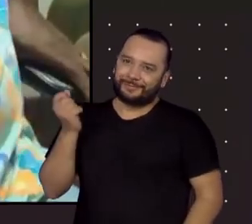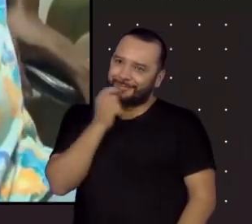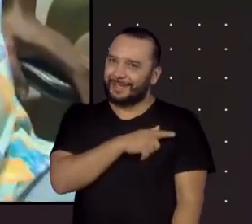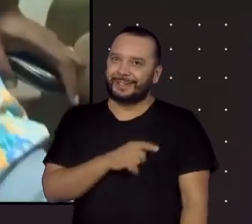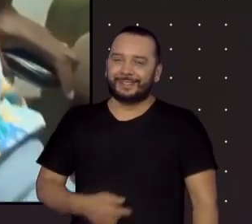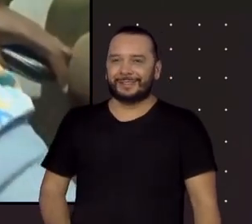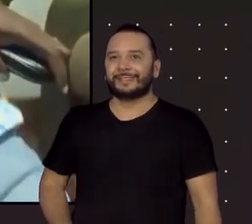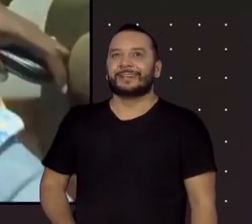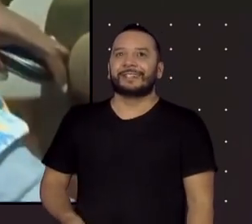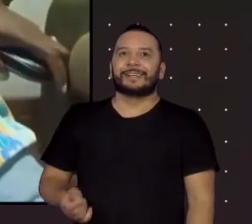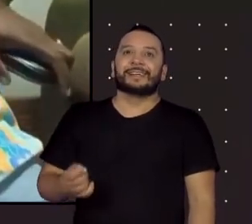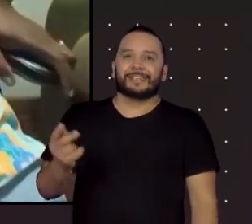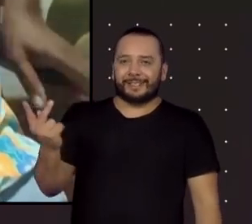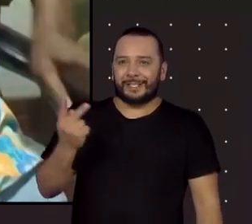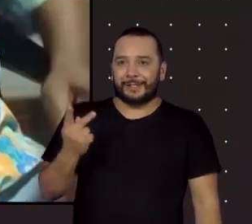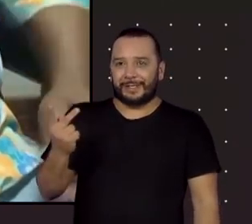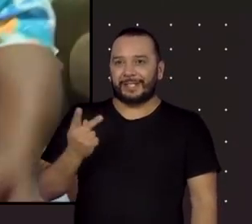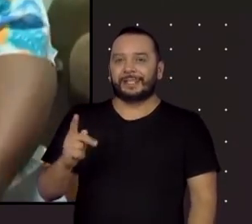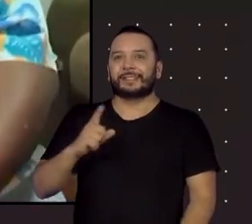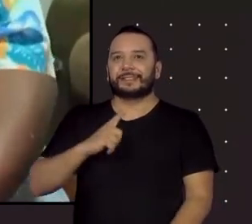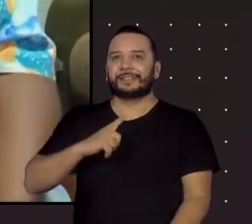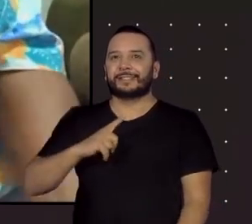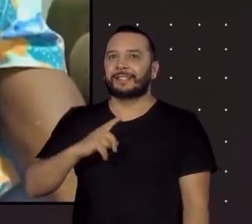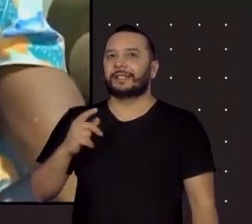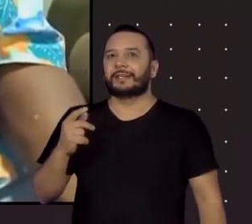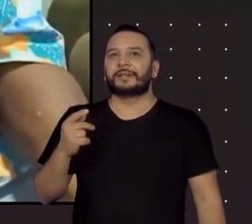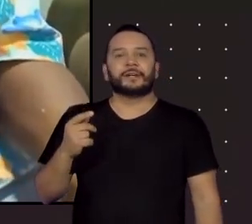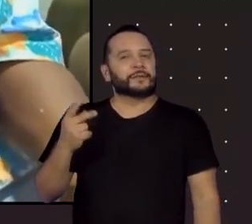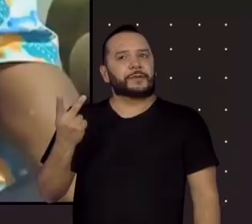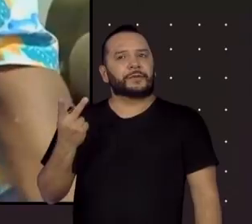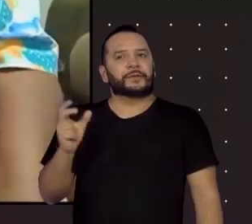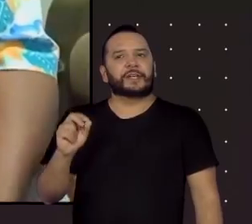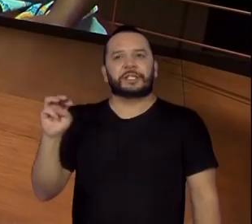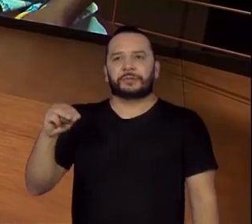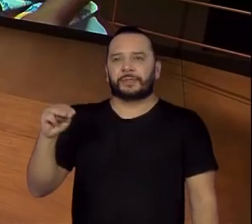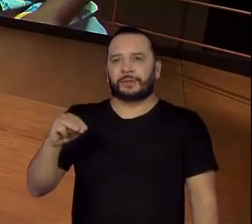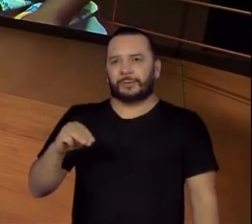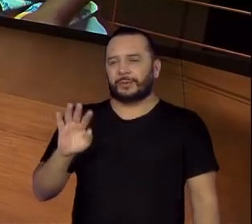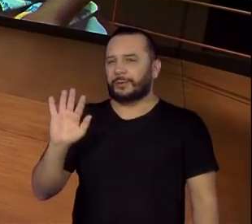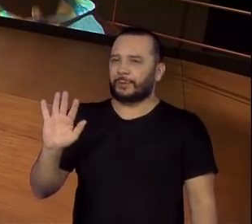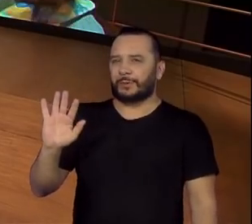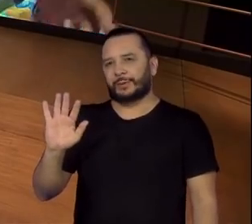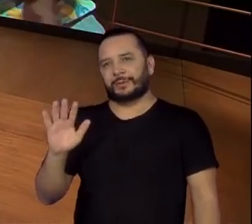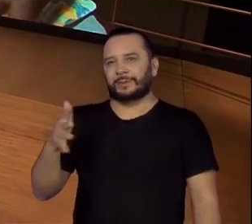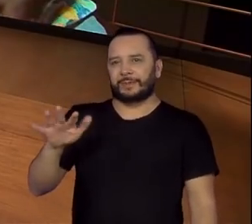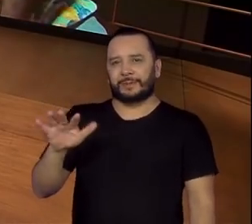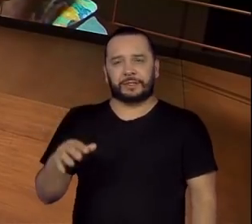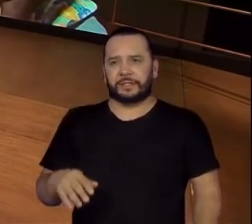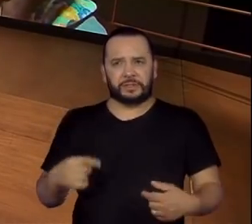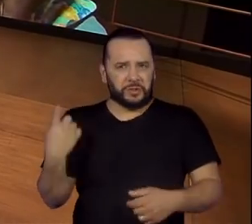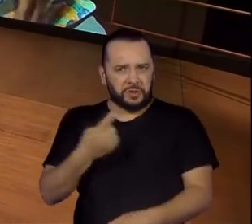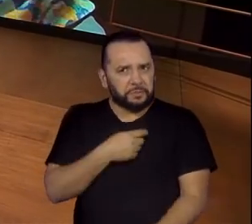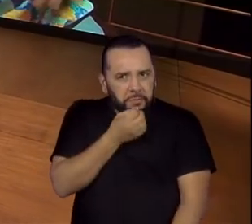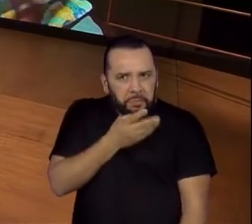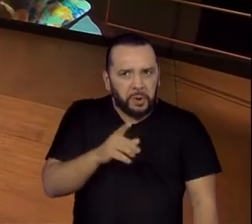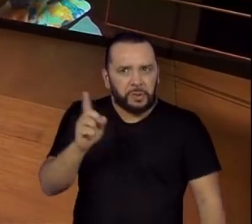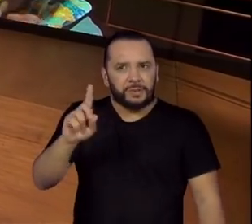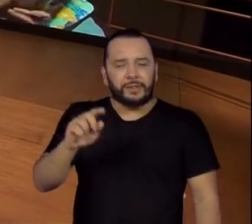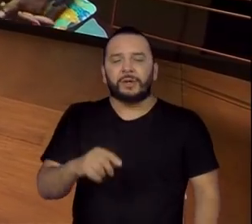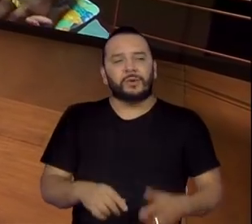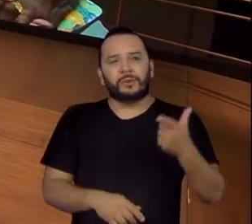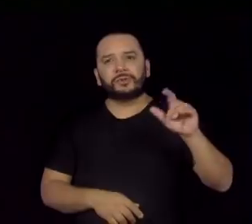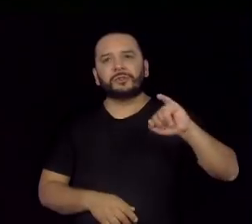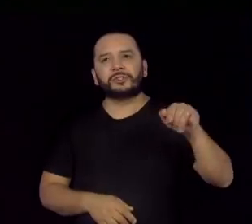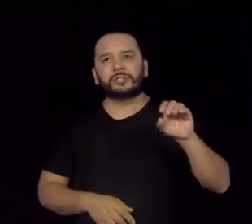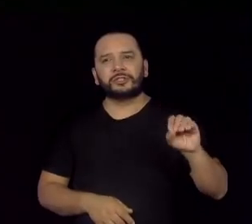A gente fazia uns 20 minutos, que a gente não era tão bom quanto o Peri Ribeiro, quanto o Sérgio Mendes,